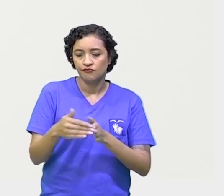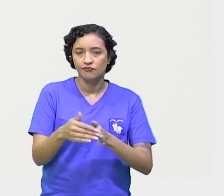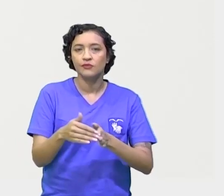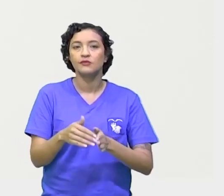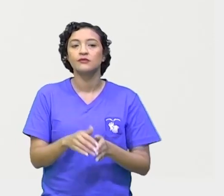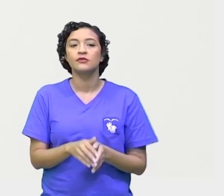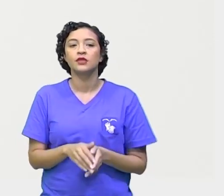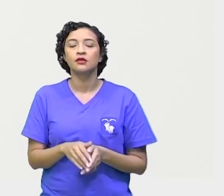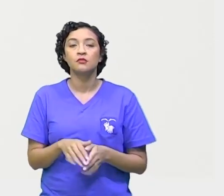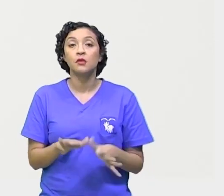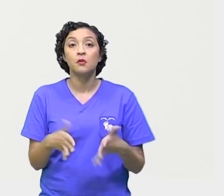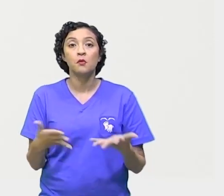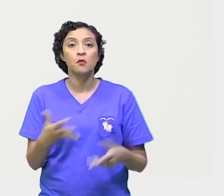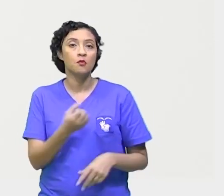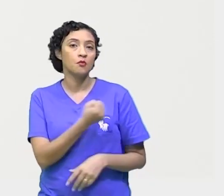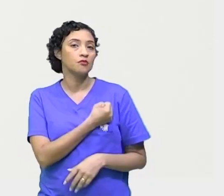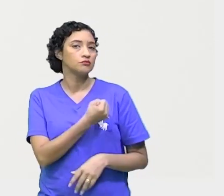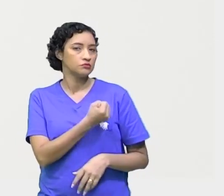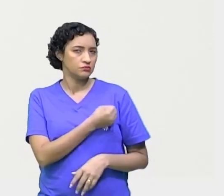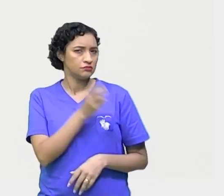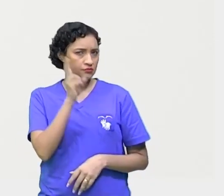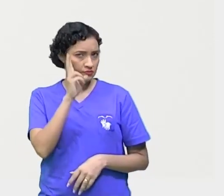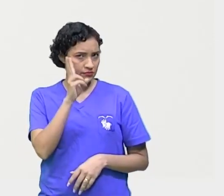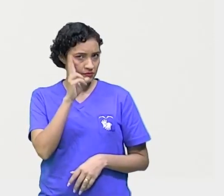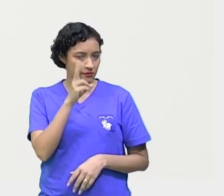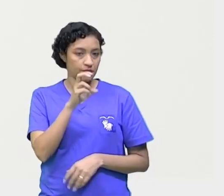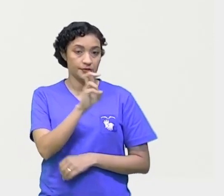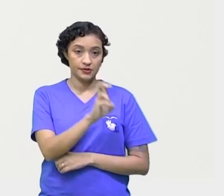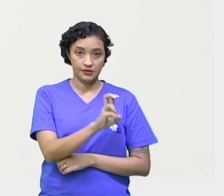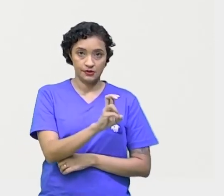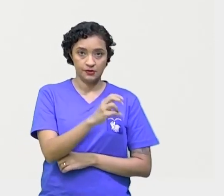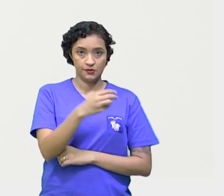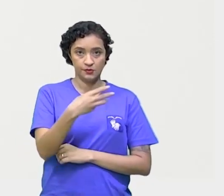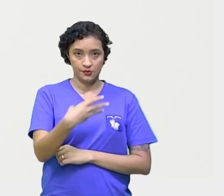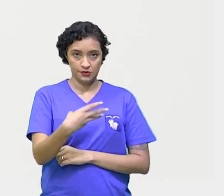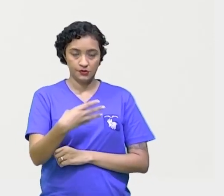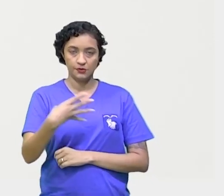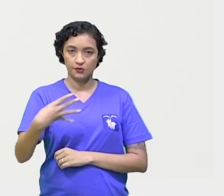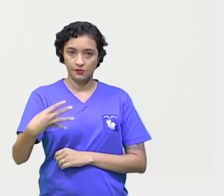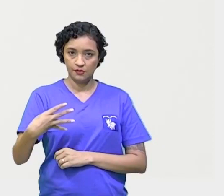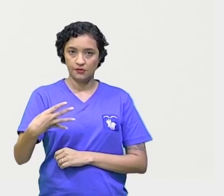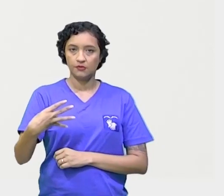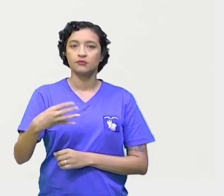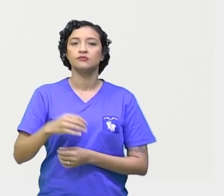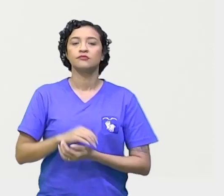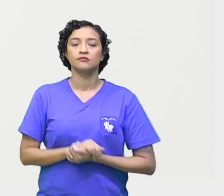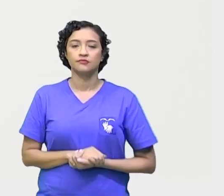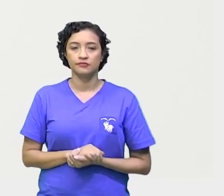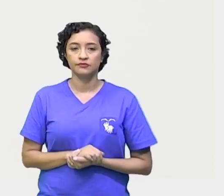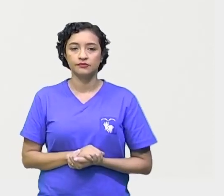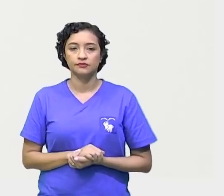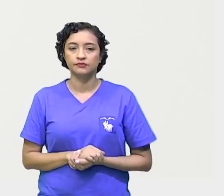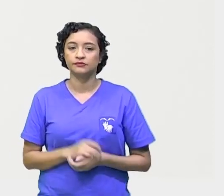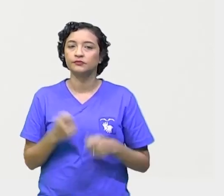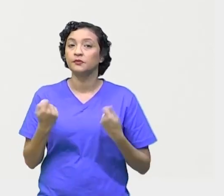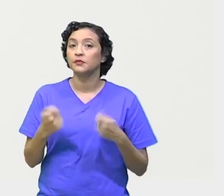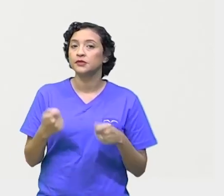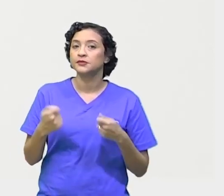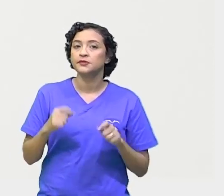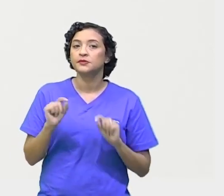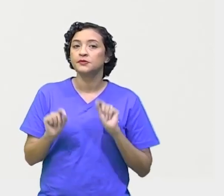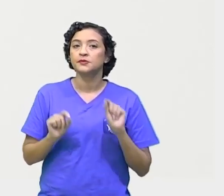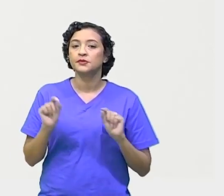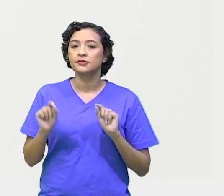da peça 5 3 e 4 cm muito bem então vamos montar